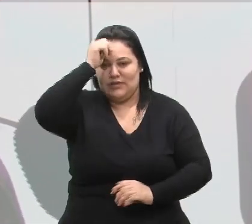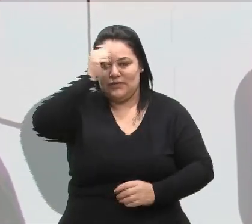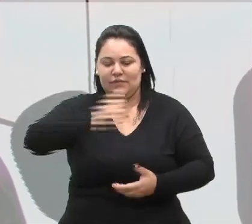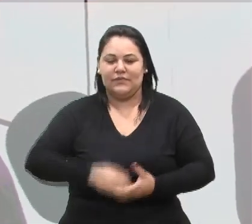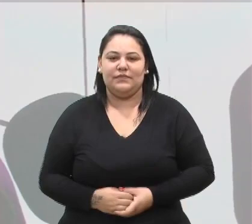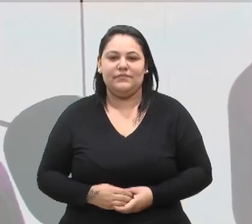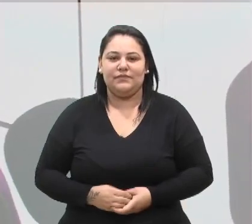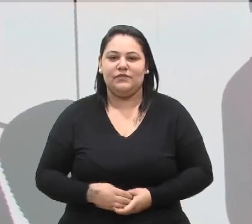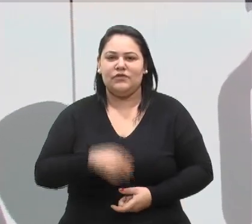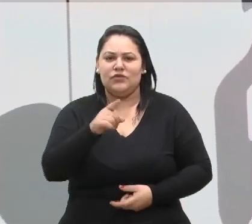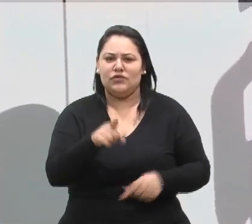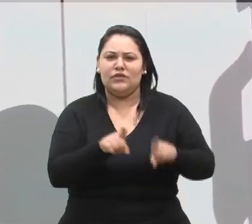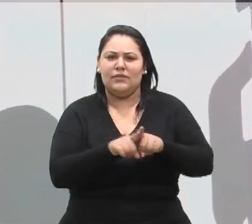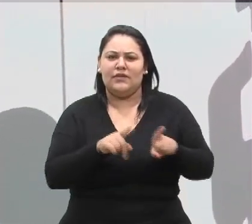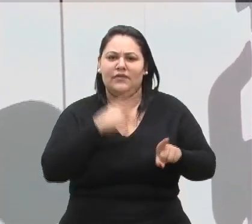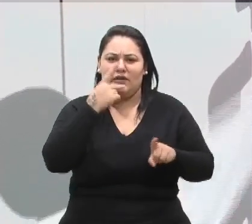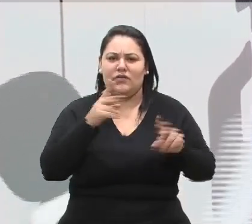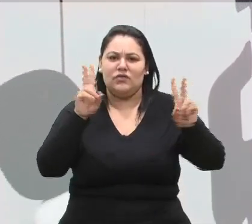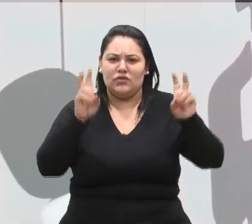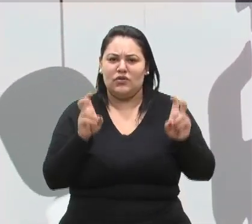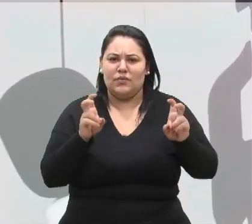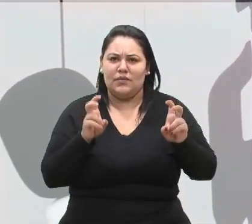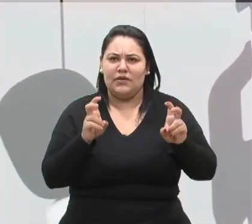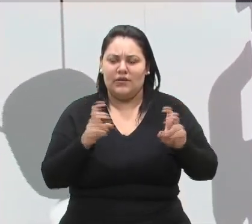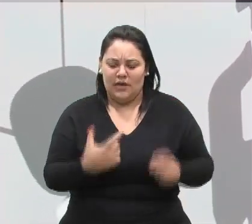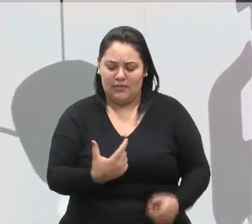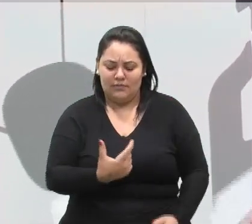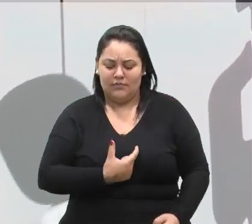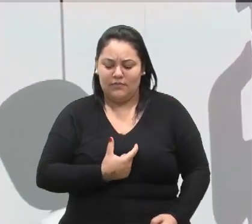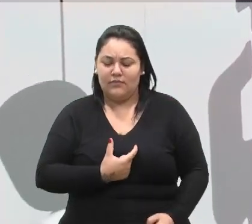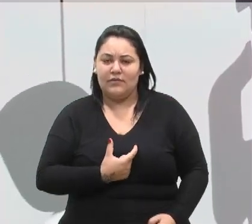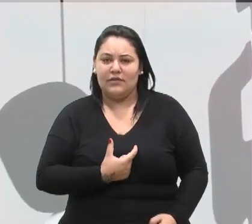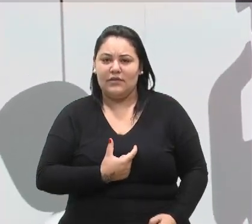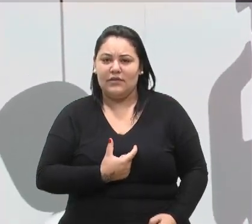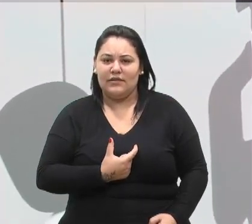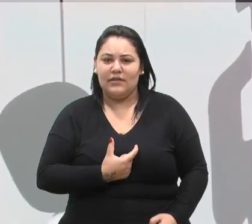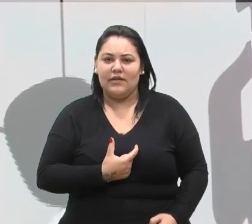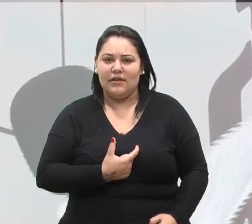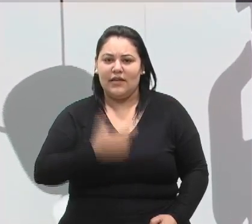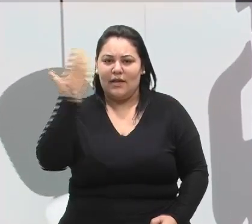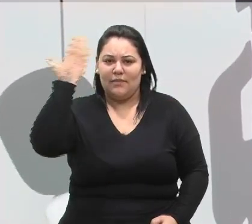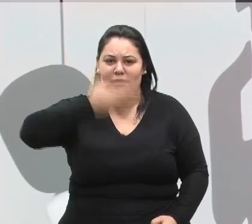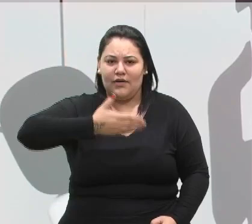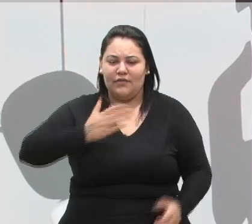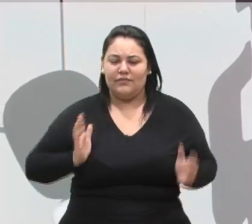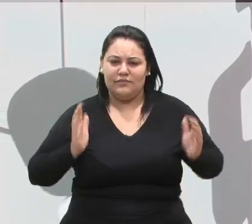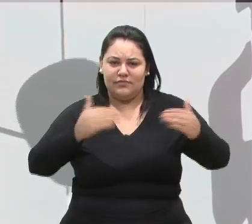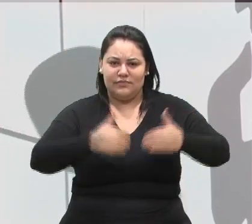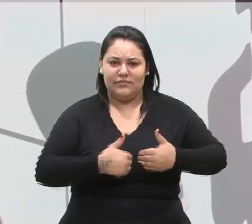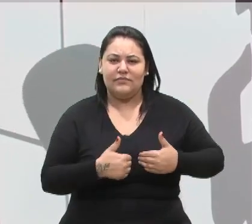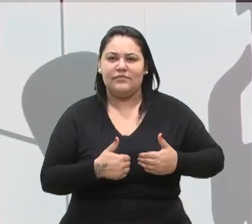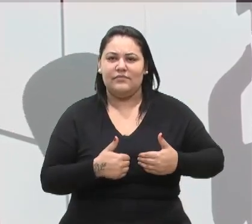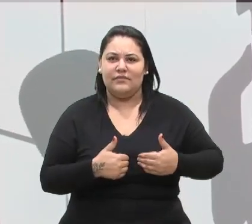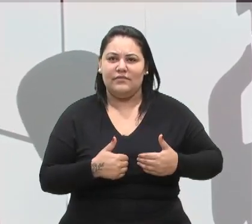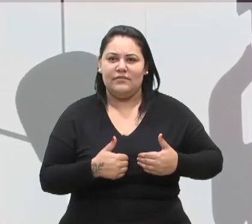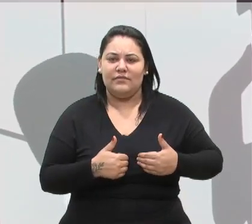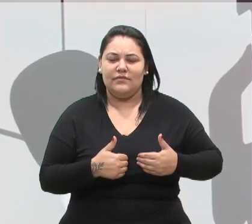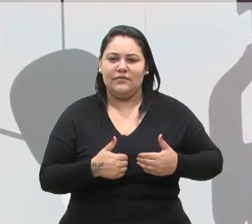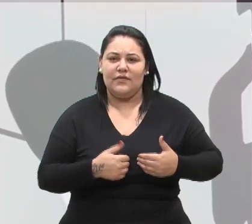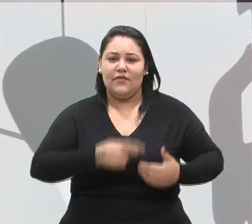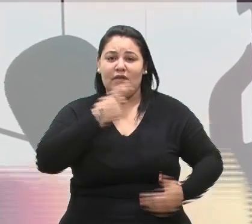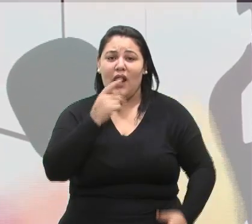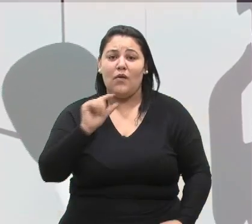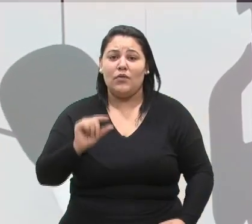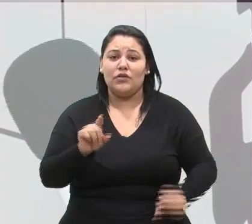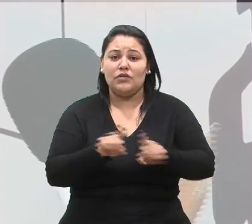também mencionou sobre a carteirinha de identificação dos portadores de autismo, né? Vamos falar um pouco, então,